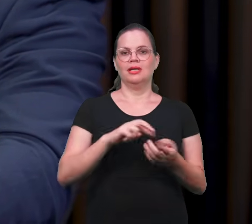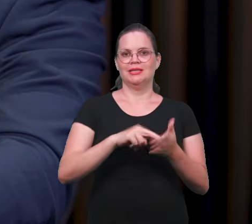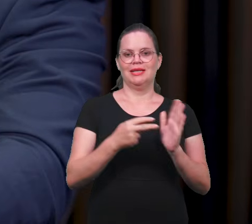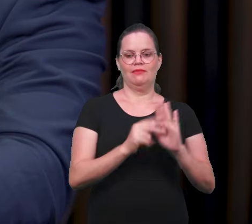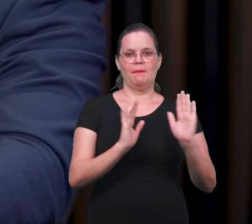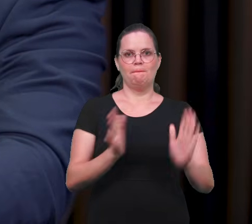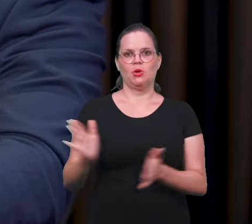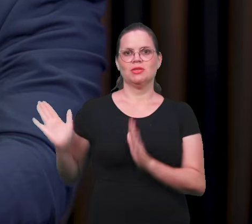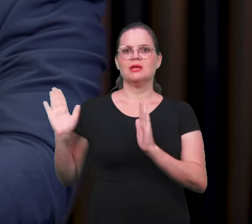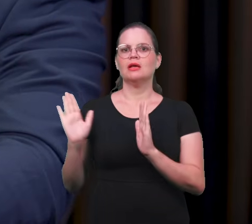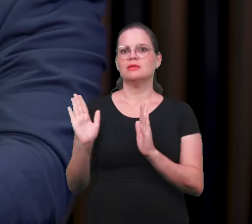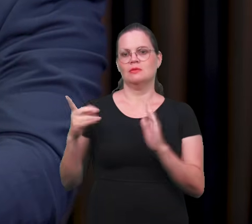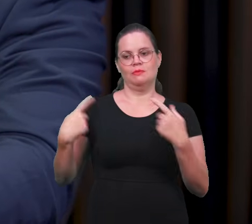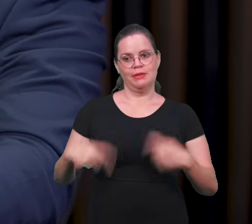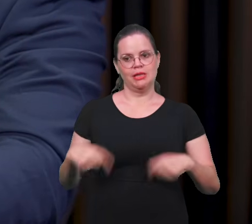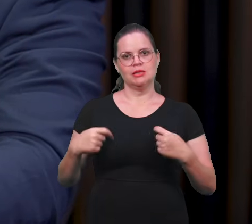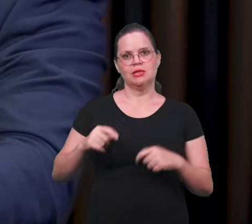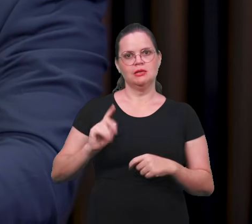processo.